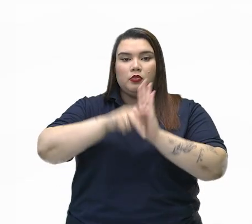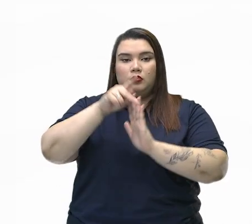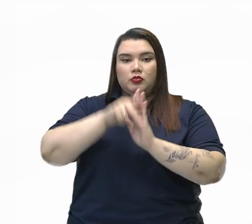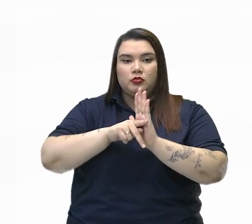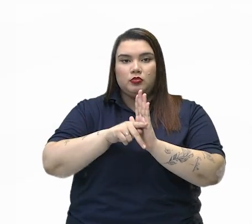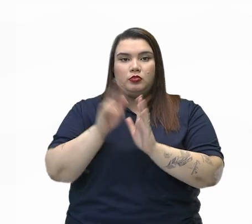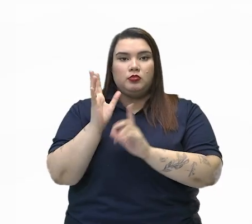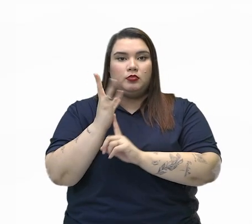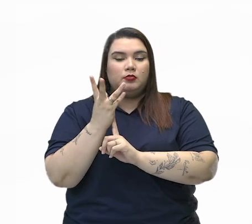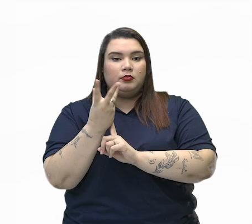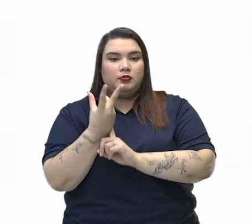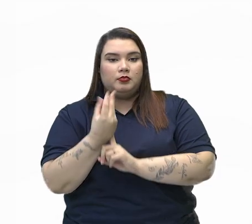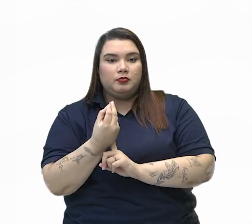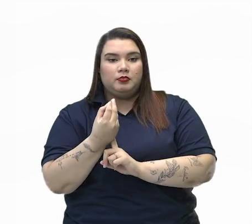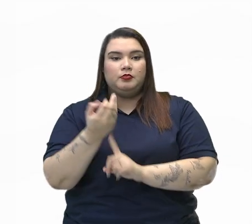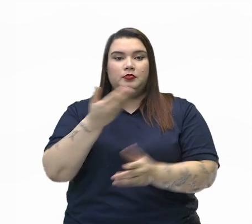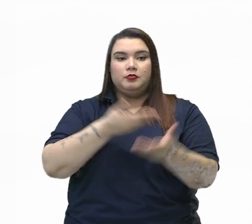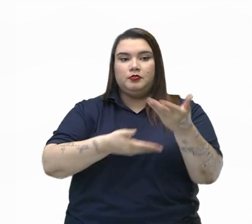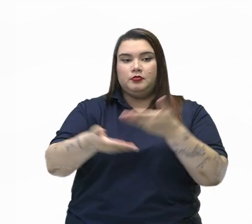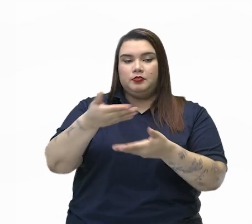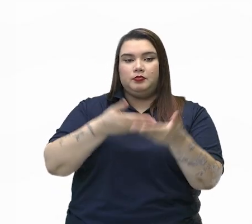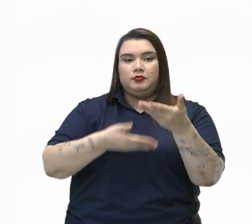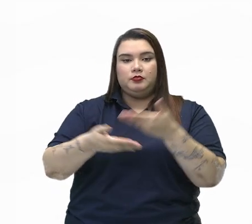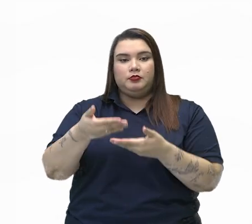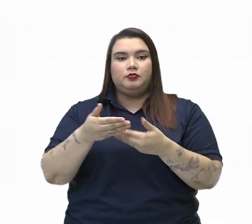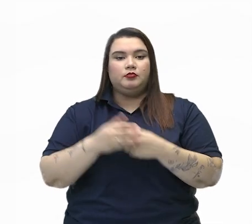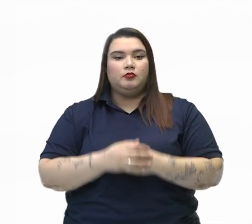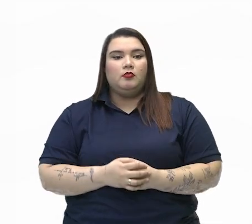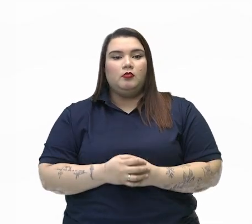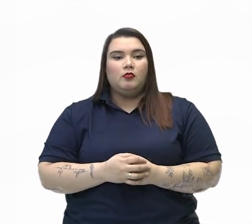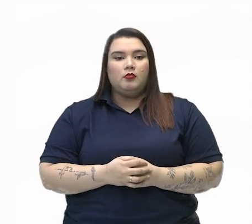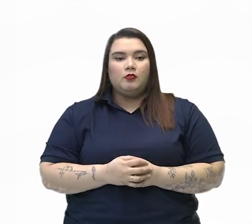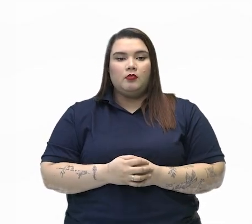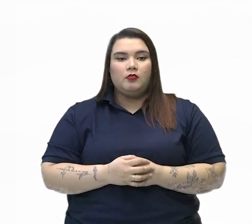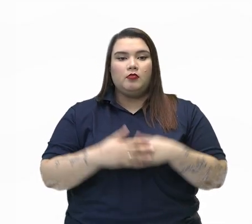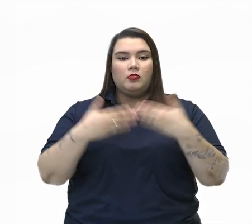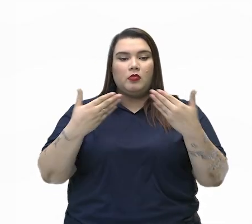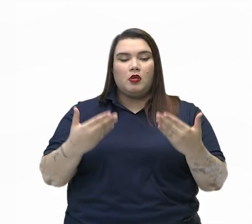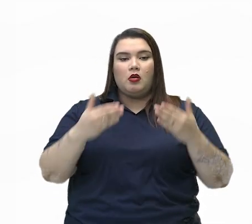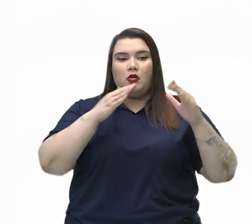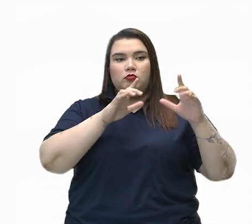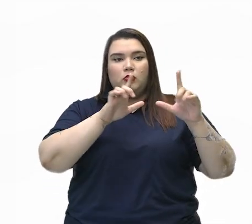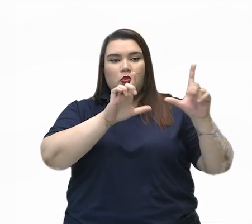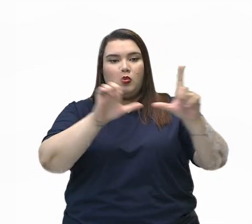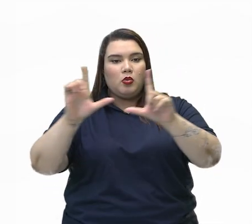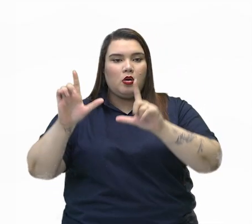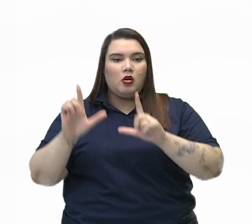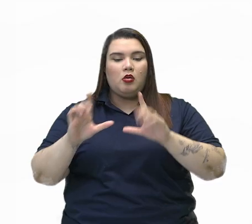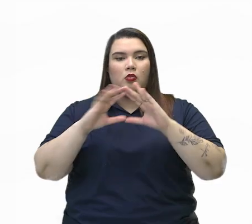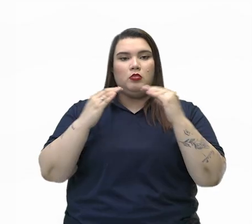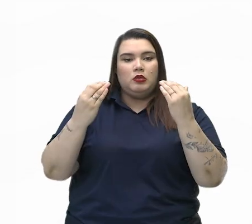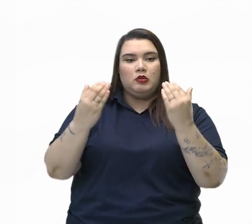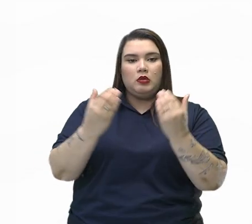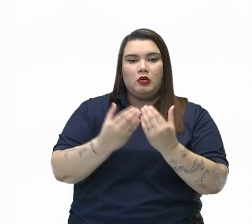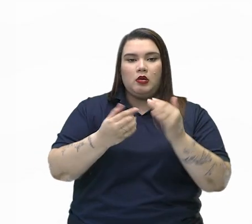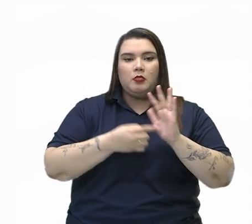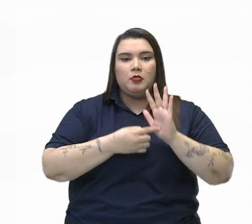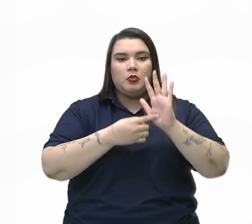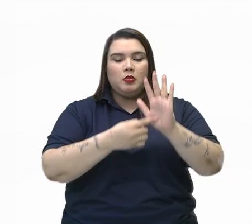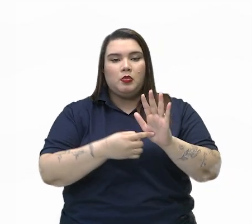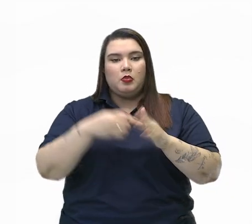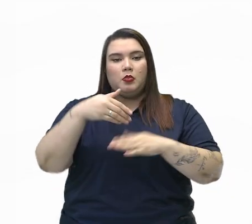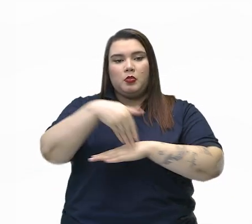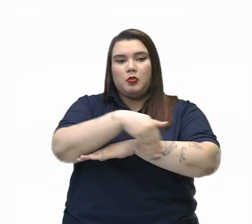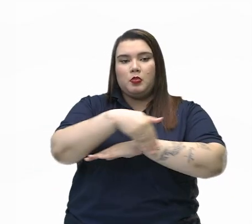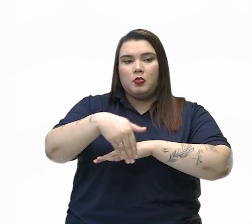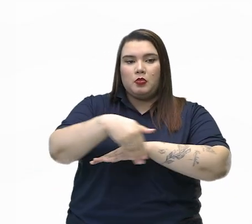projetos artísticos colaborativos. Então, murais comunitários, apresentações